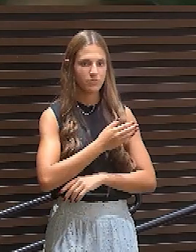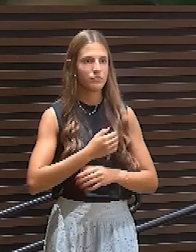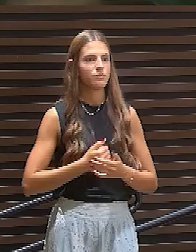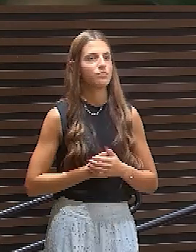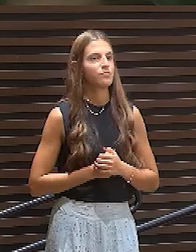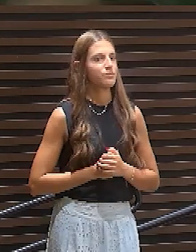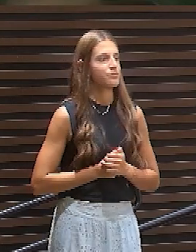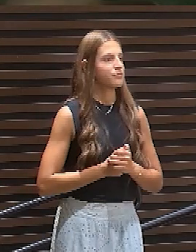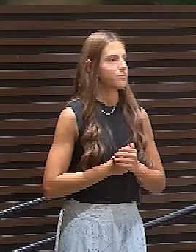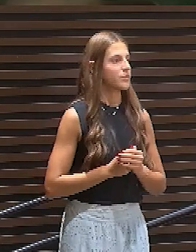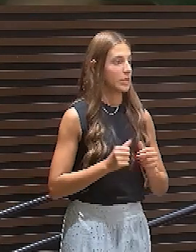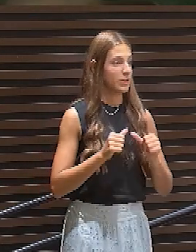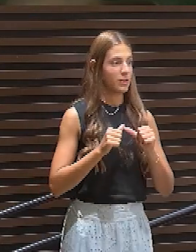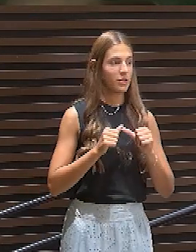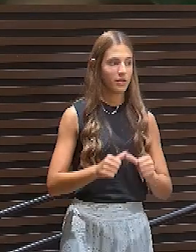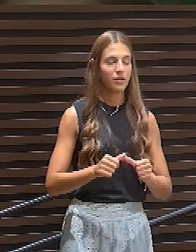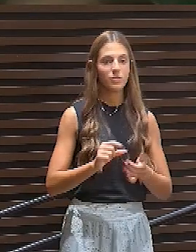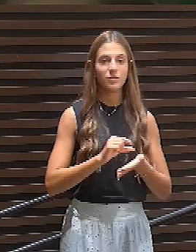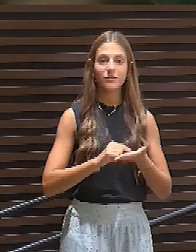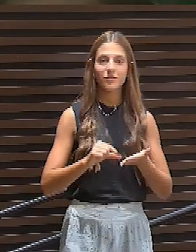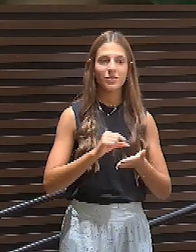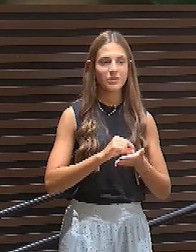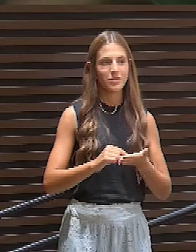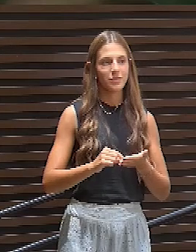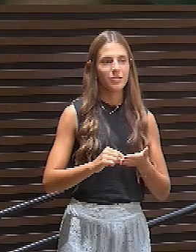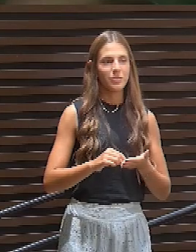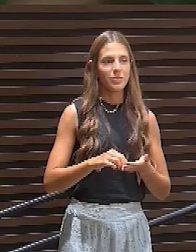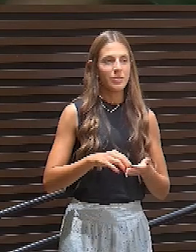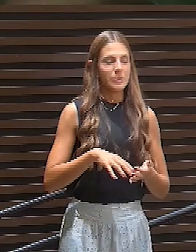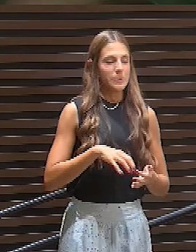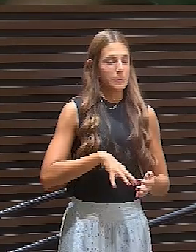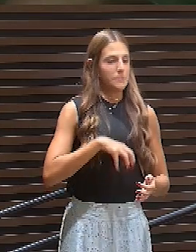Esse versículo agora que dá um nó aqui.